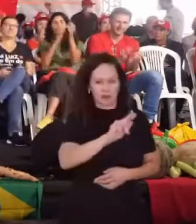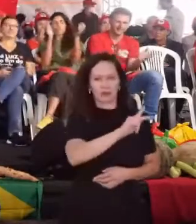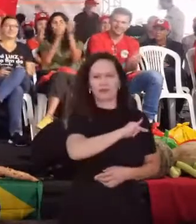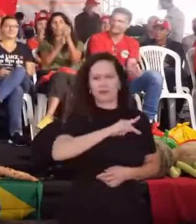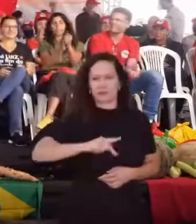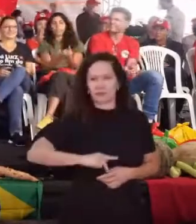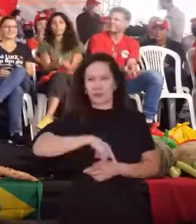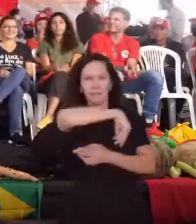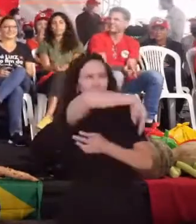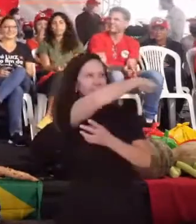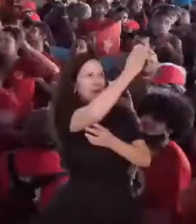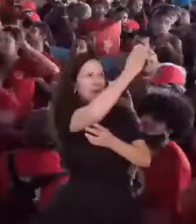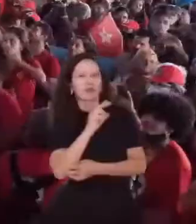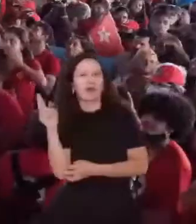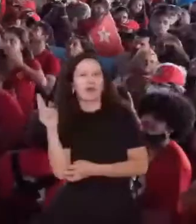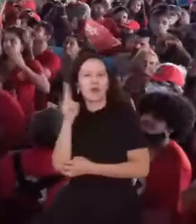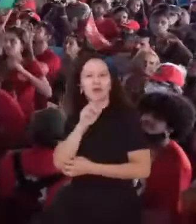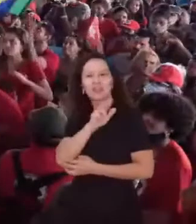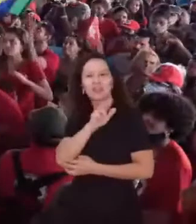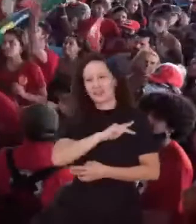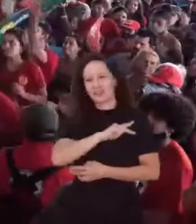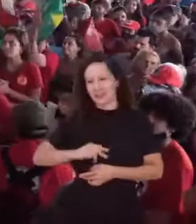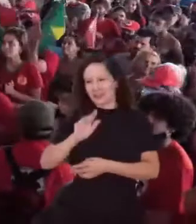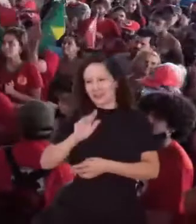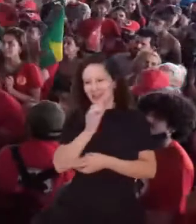Lula, presidente! Bom dia a todos!